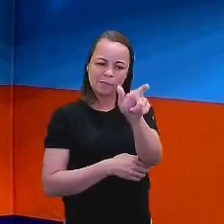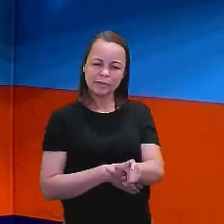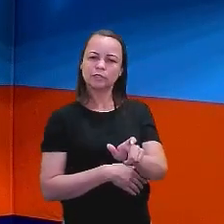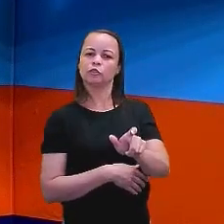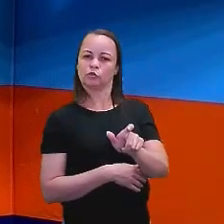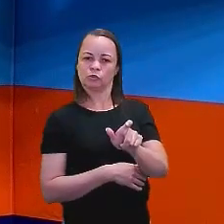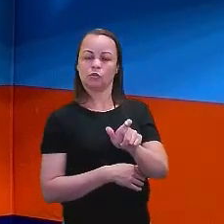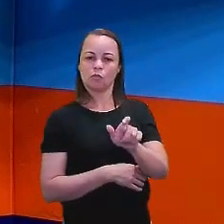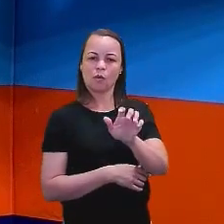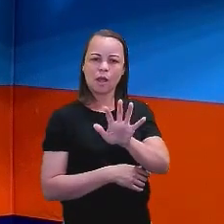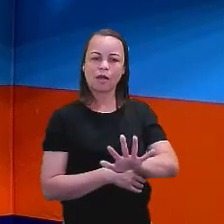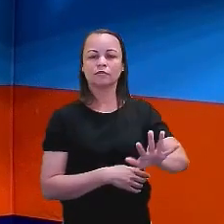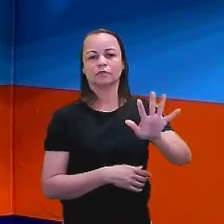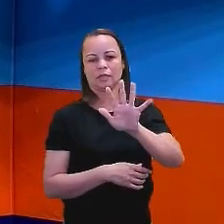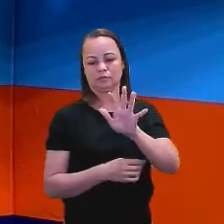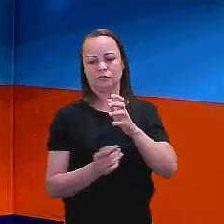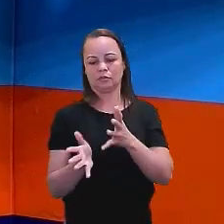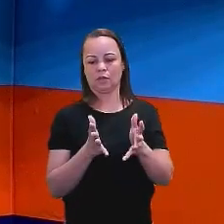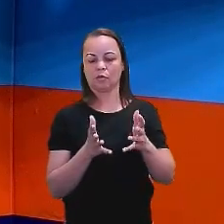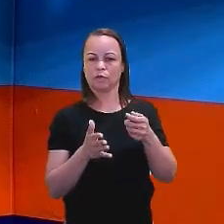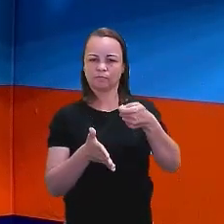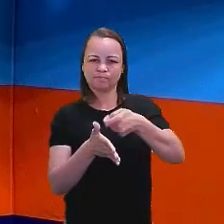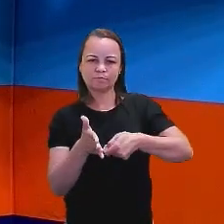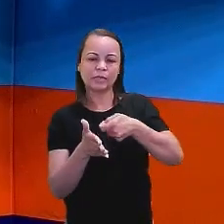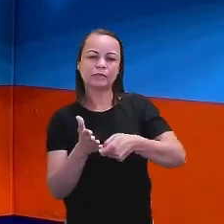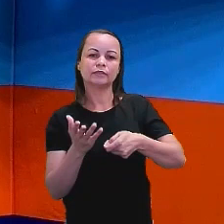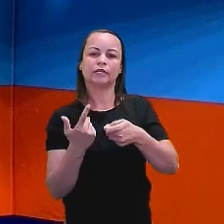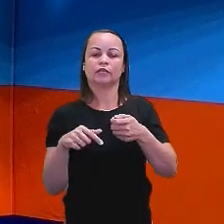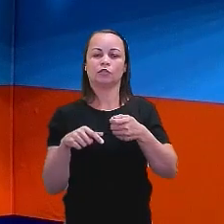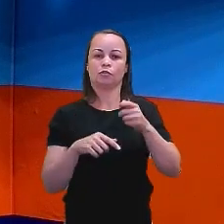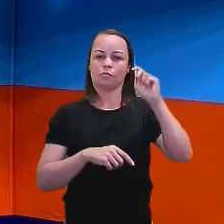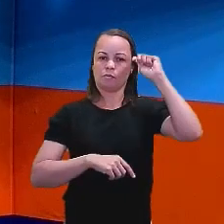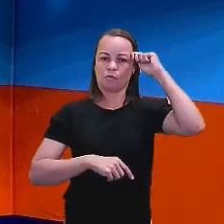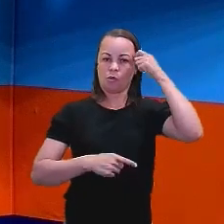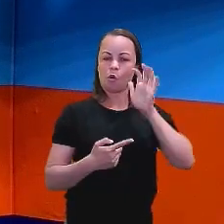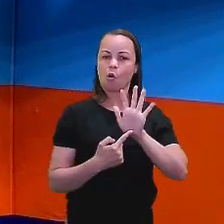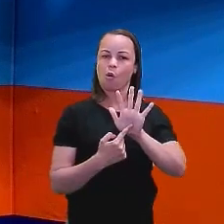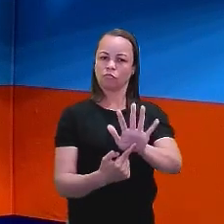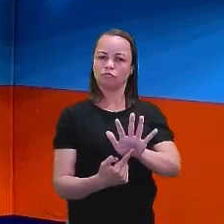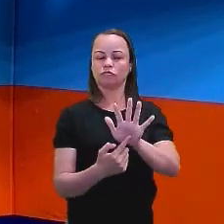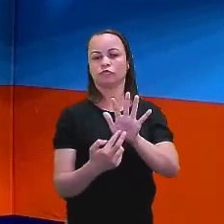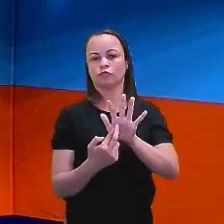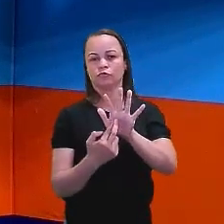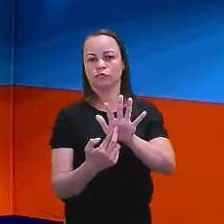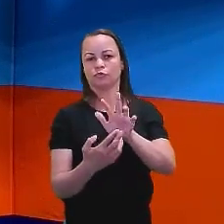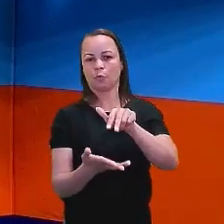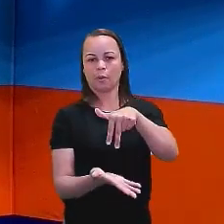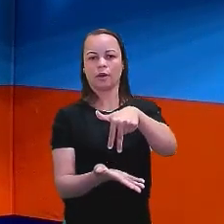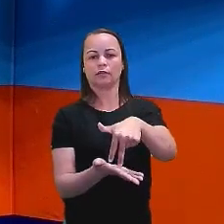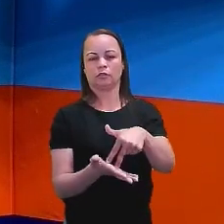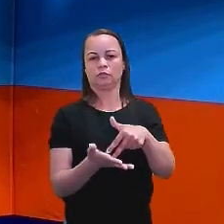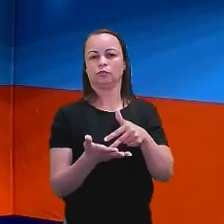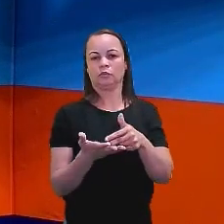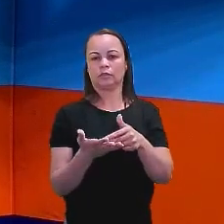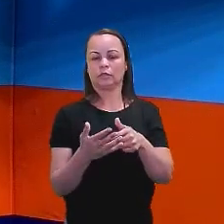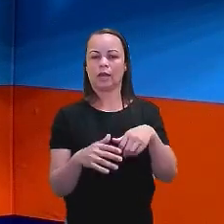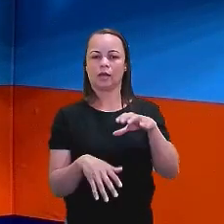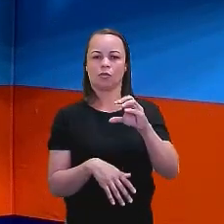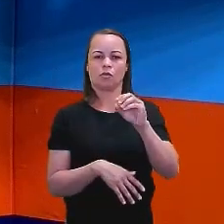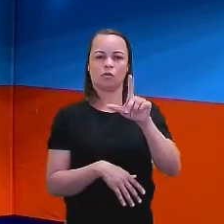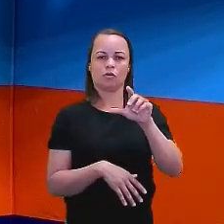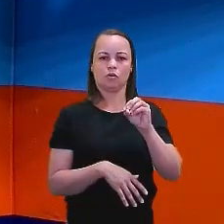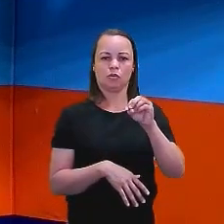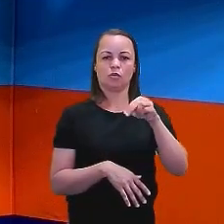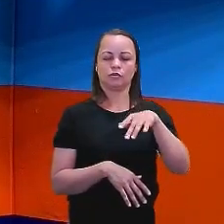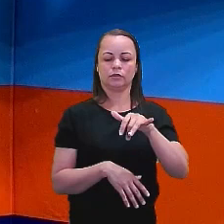representa a resistência do povo negro durante o período colonial, e que ainda hoje é importante apontar como